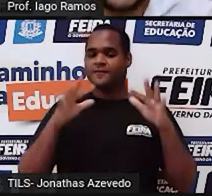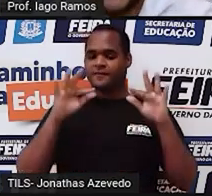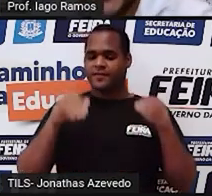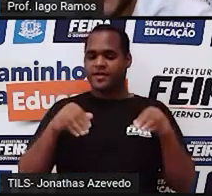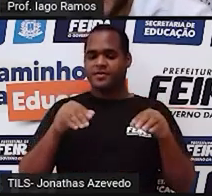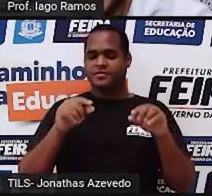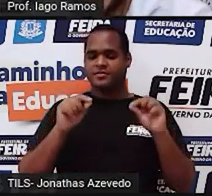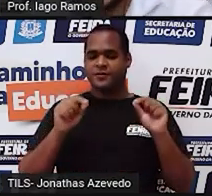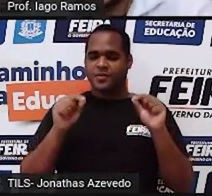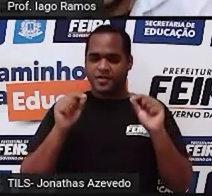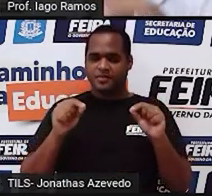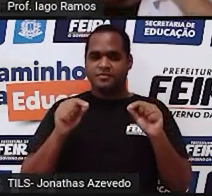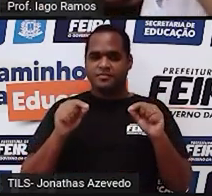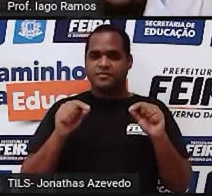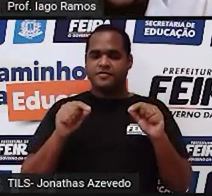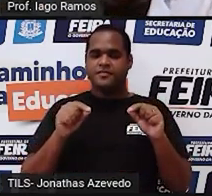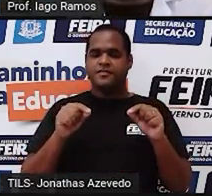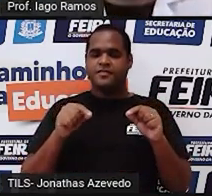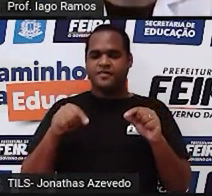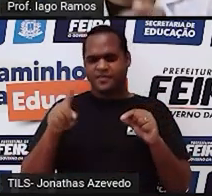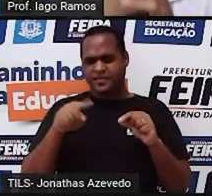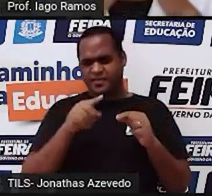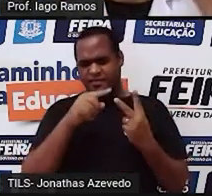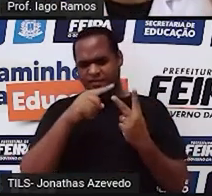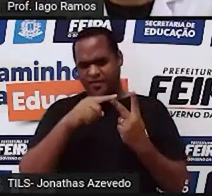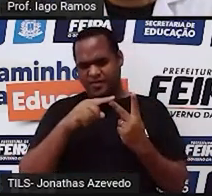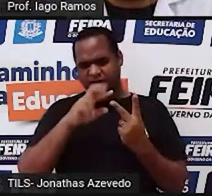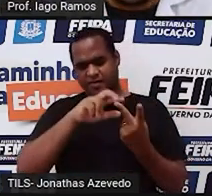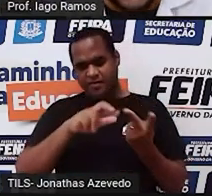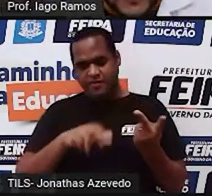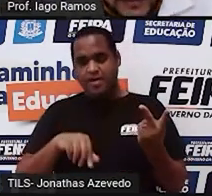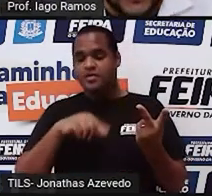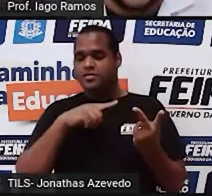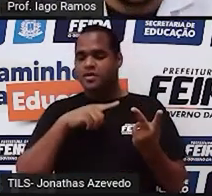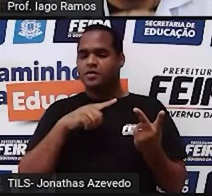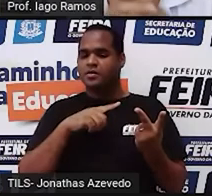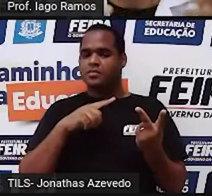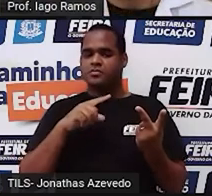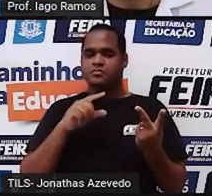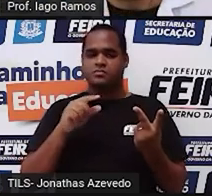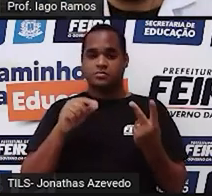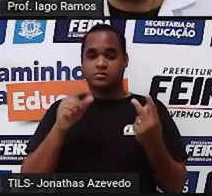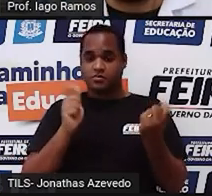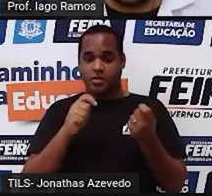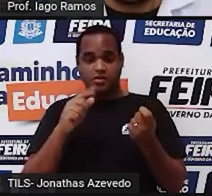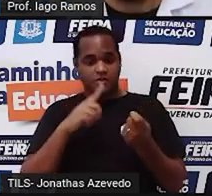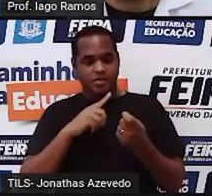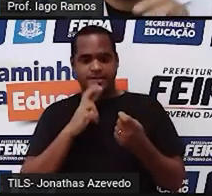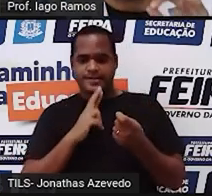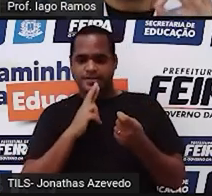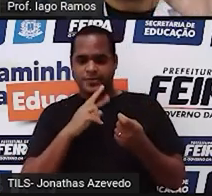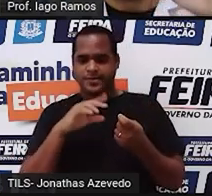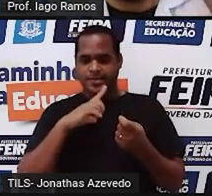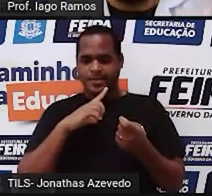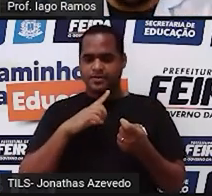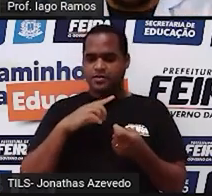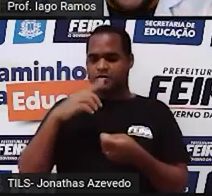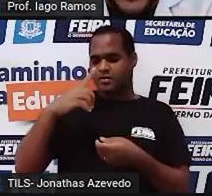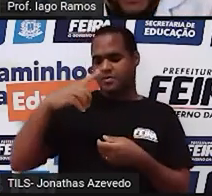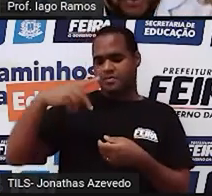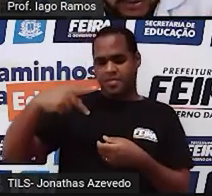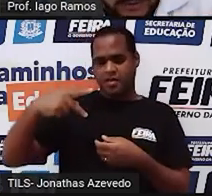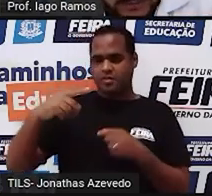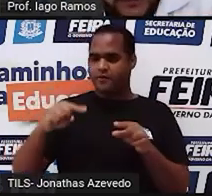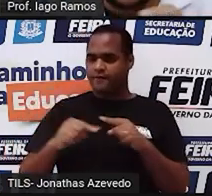né essas raízes né que tem como resultado dizimas não